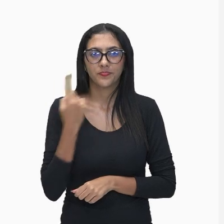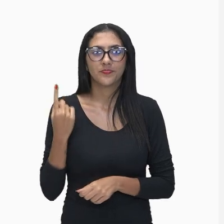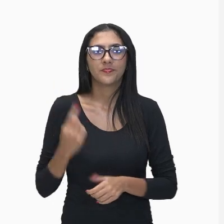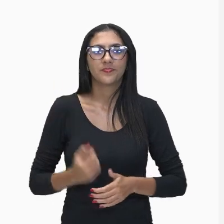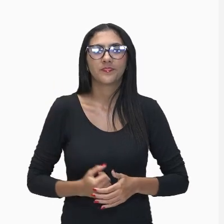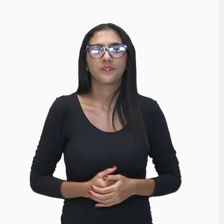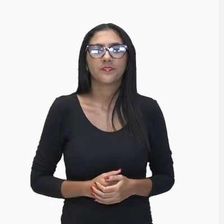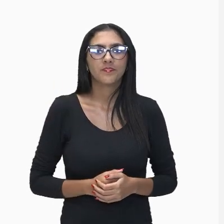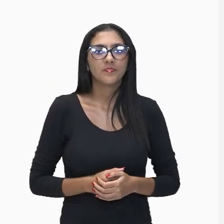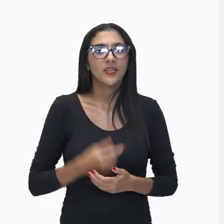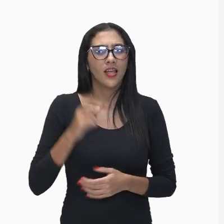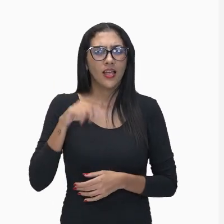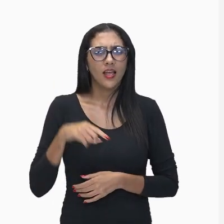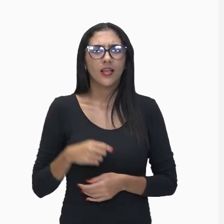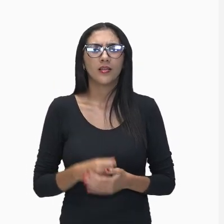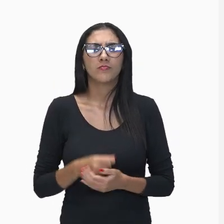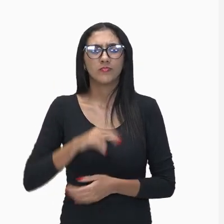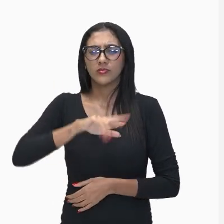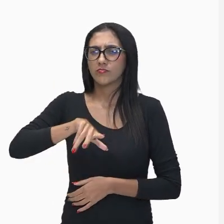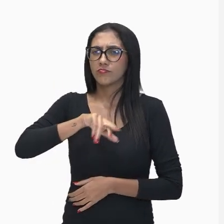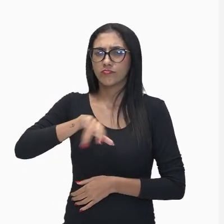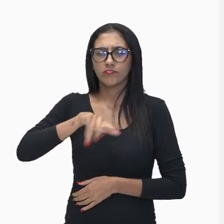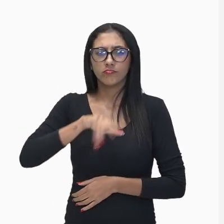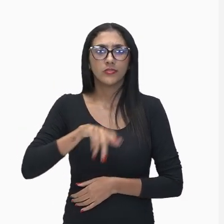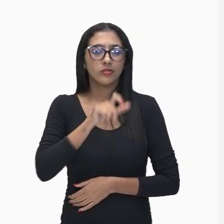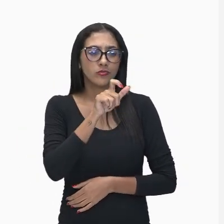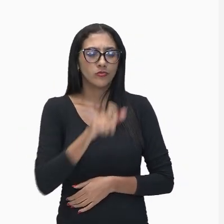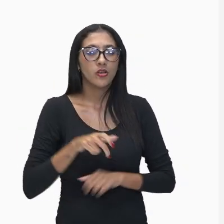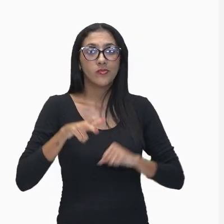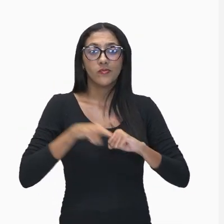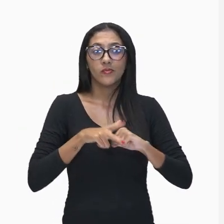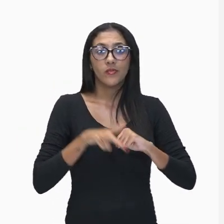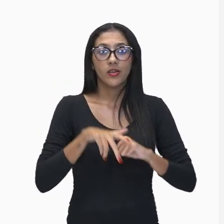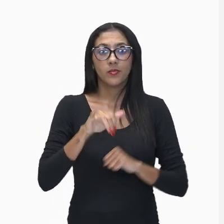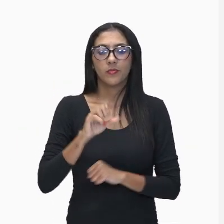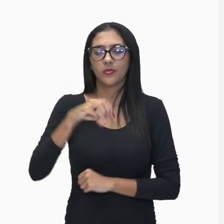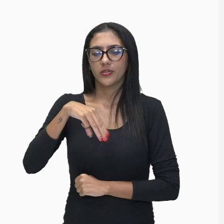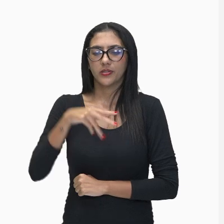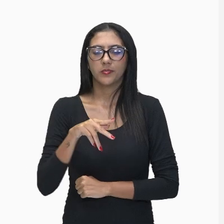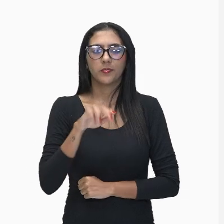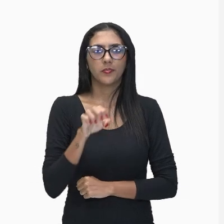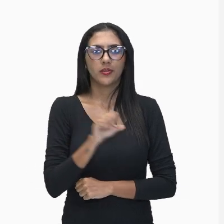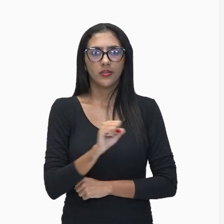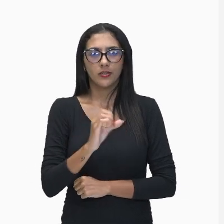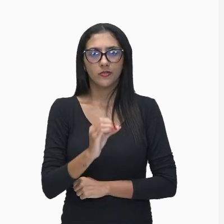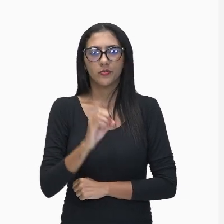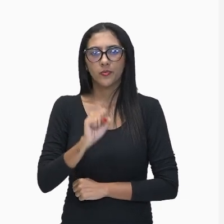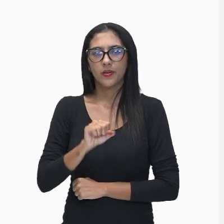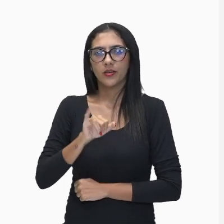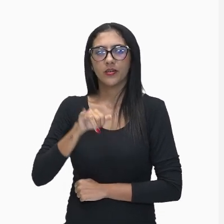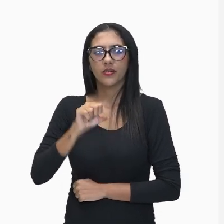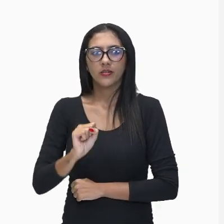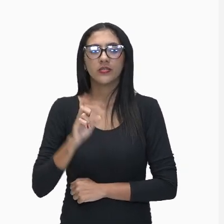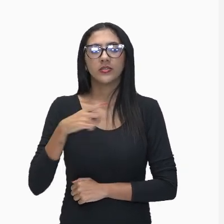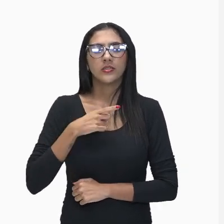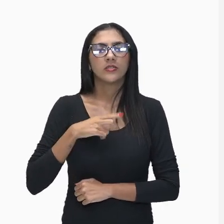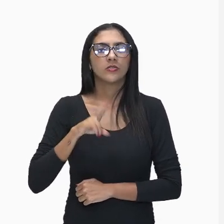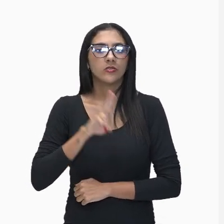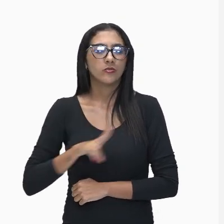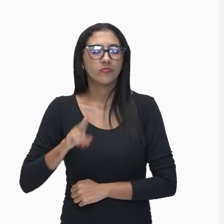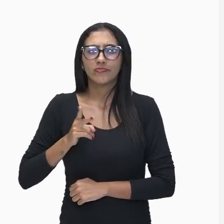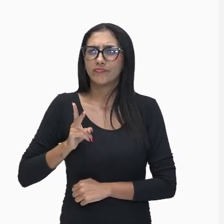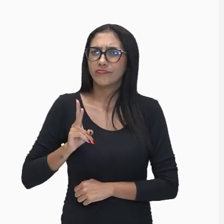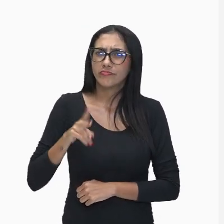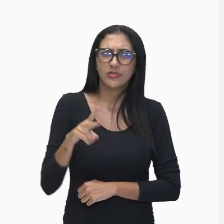não se referirem a nenhum sujeito, os verbos impessoais são sempre usados na terceira pessoa do